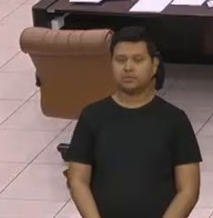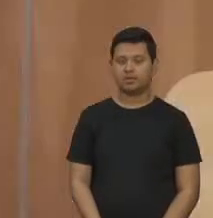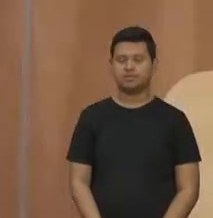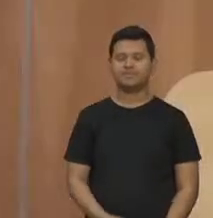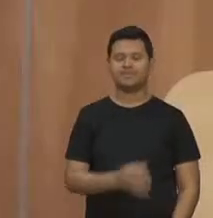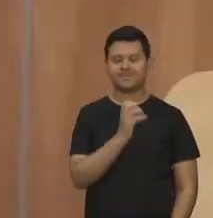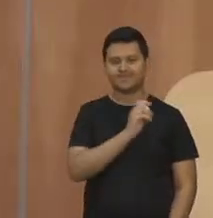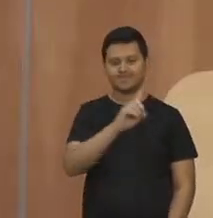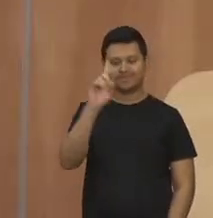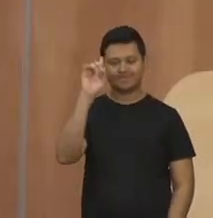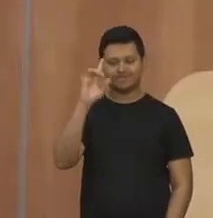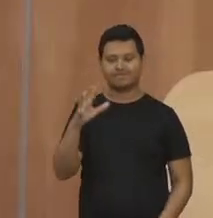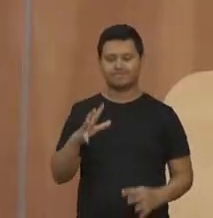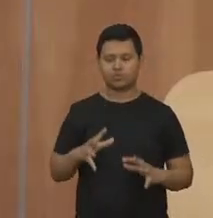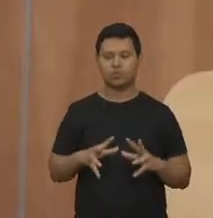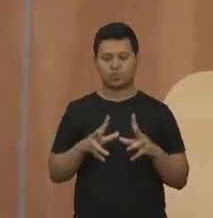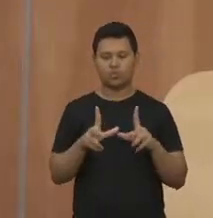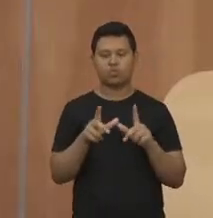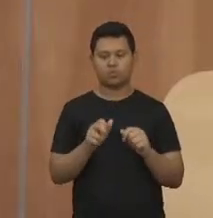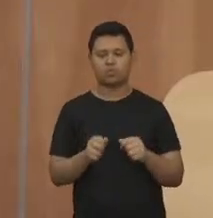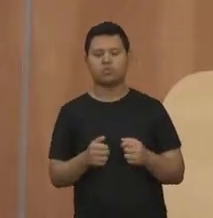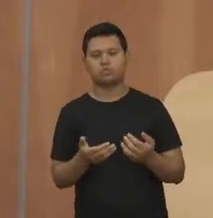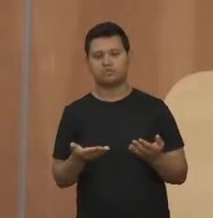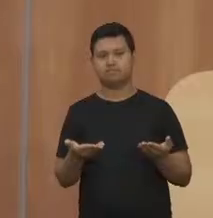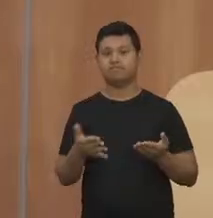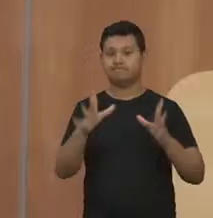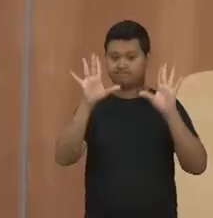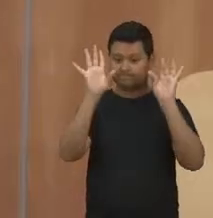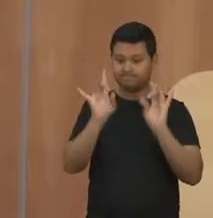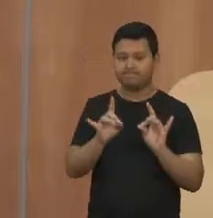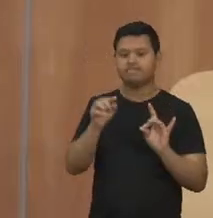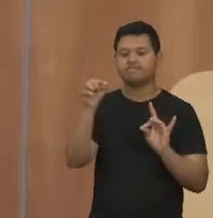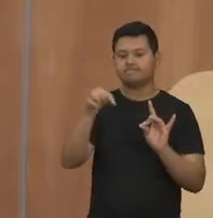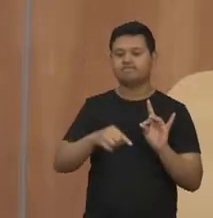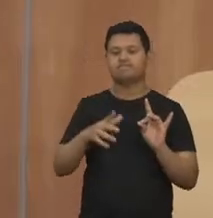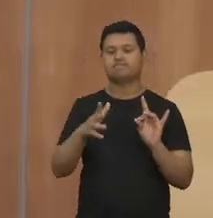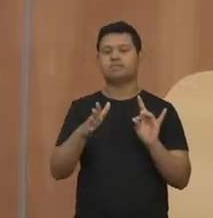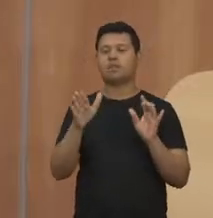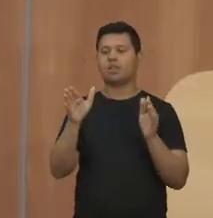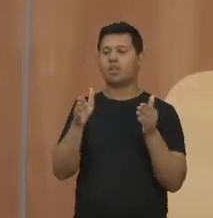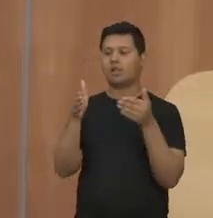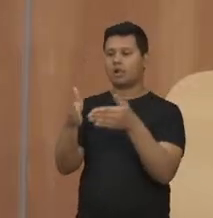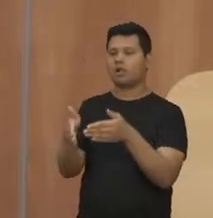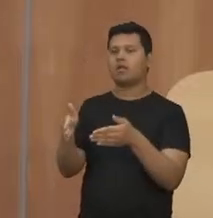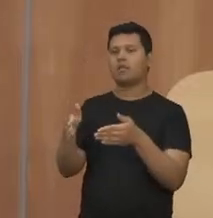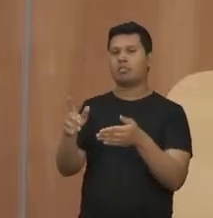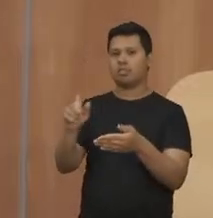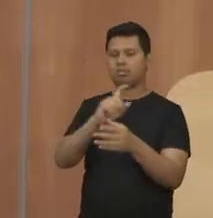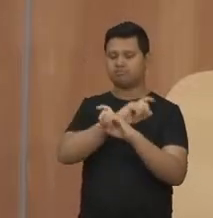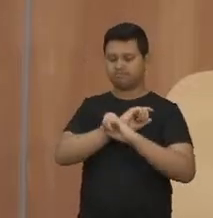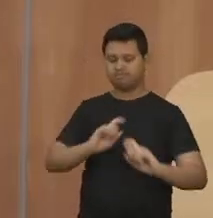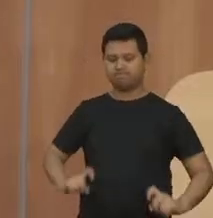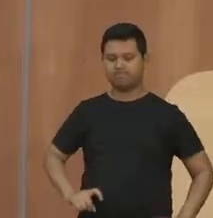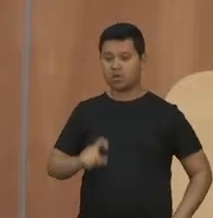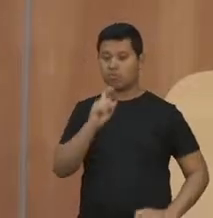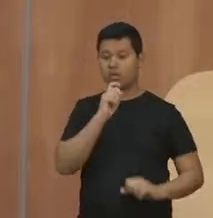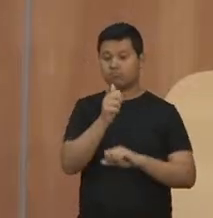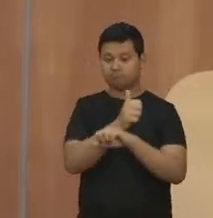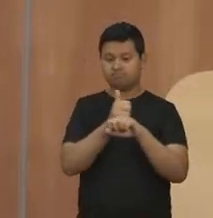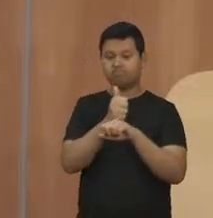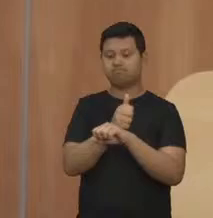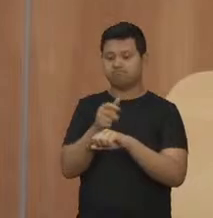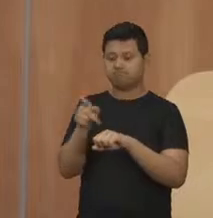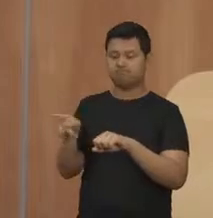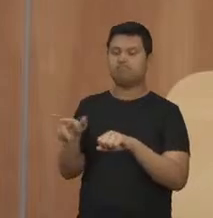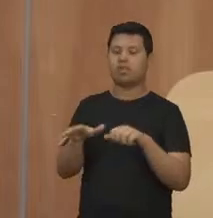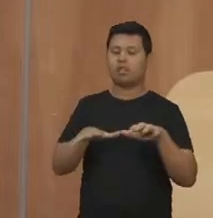Muito bom dia a todos mais uma vez. Hoje um dia muito especial aqui, um dia voltado para os agentes de trânsito, agentes de